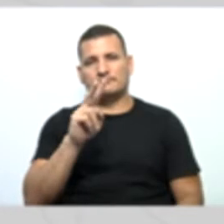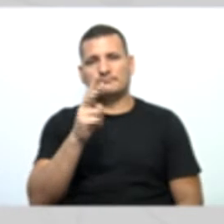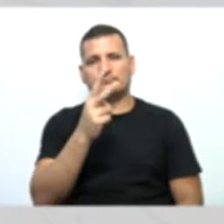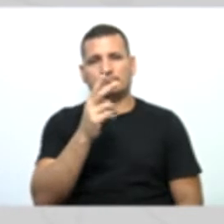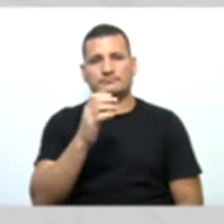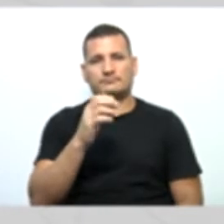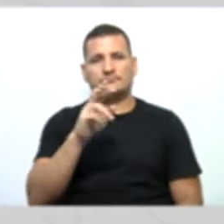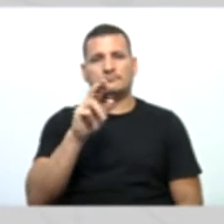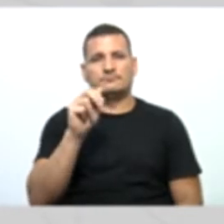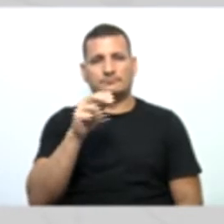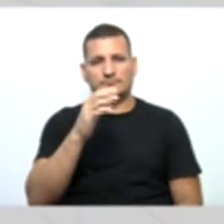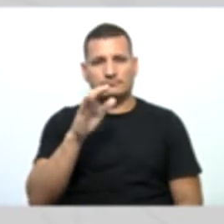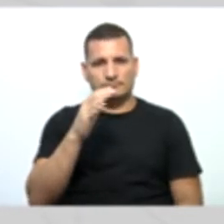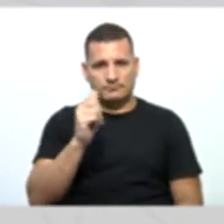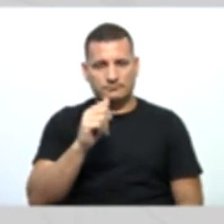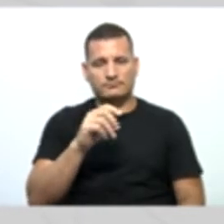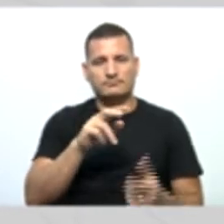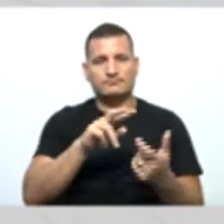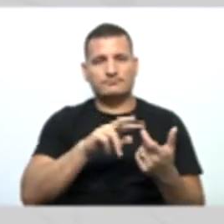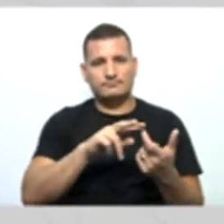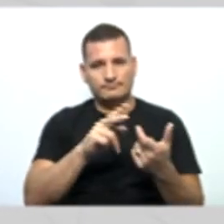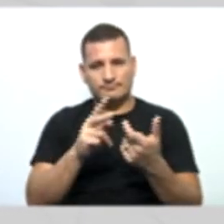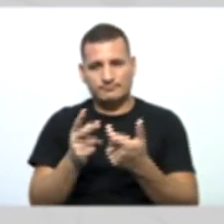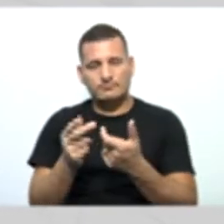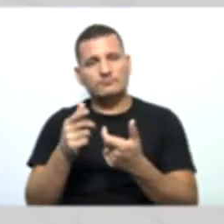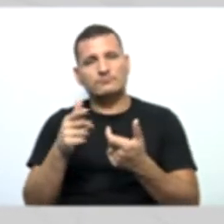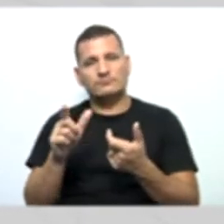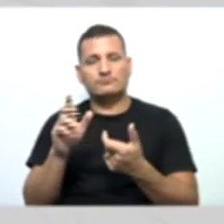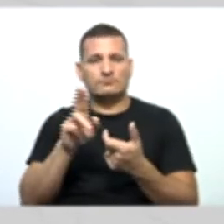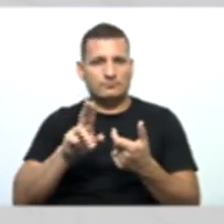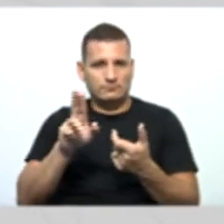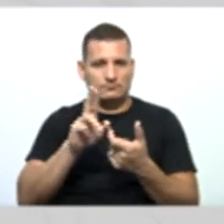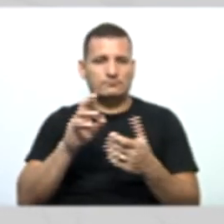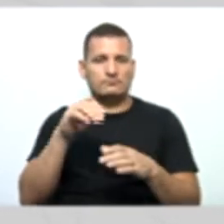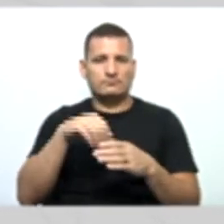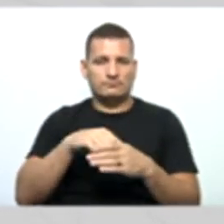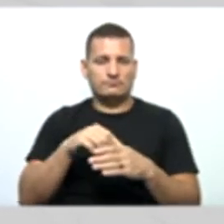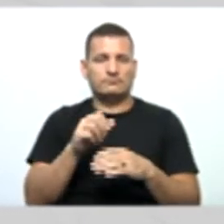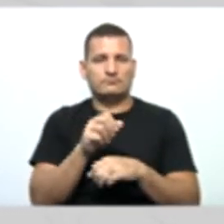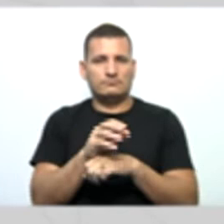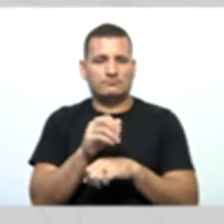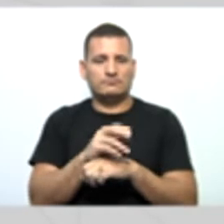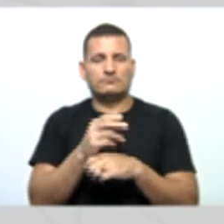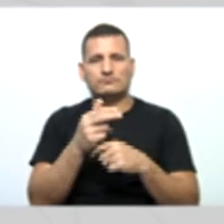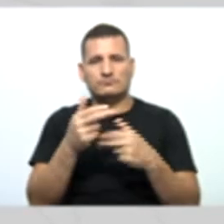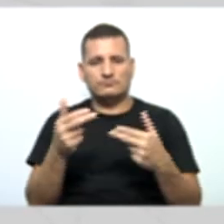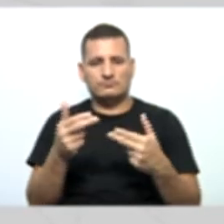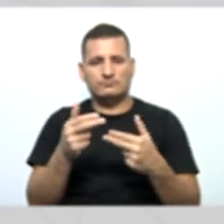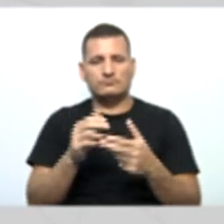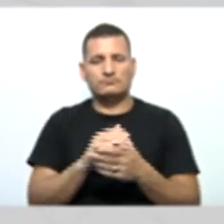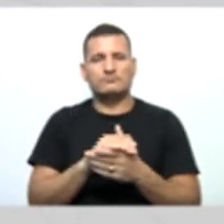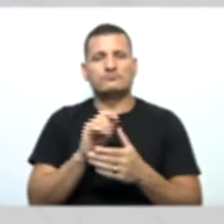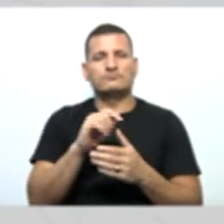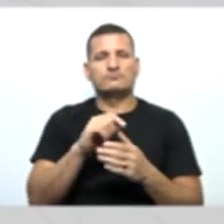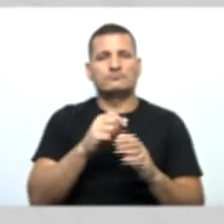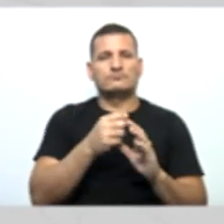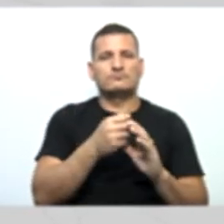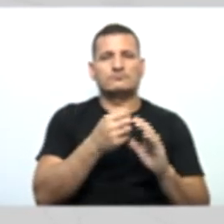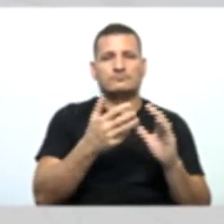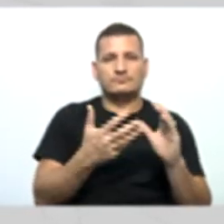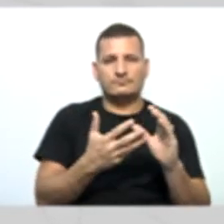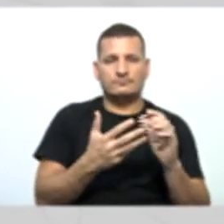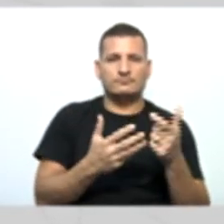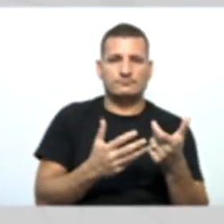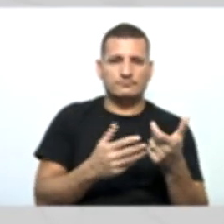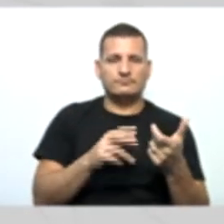uma outra forma de abstração, utilizada na orientação ao objeto, onde as características e